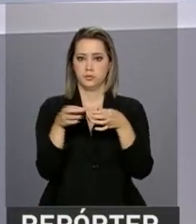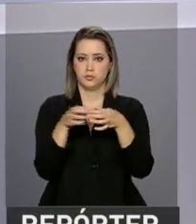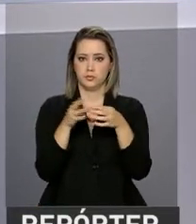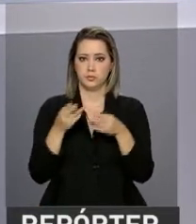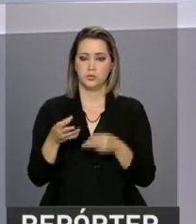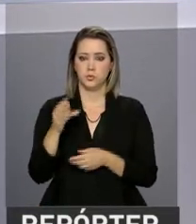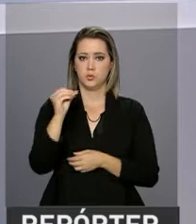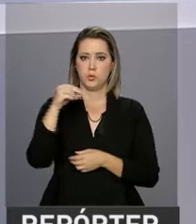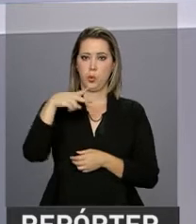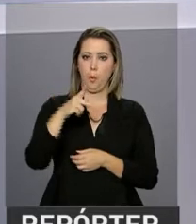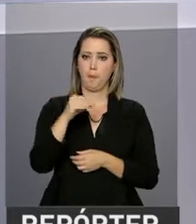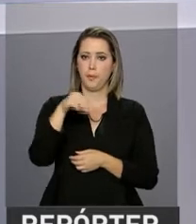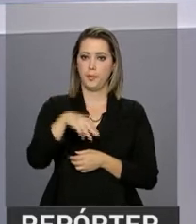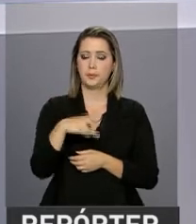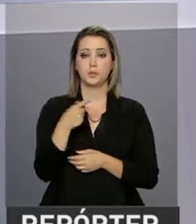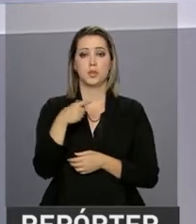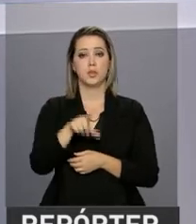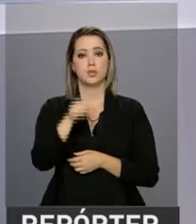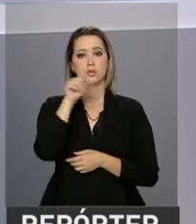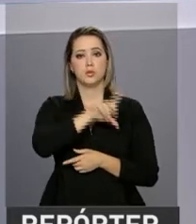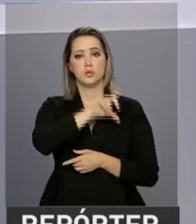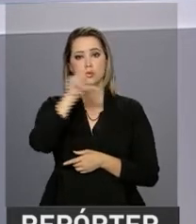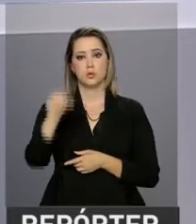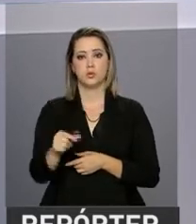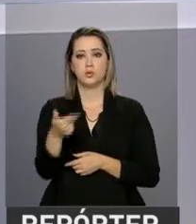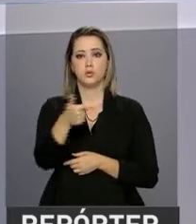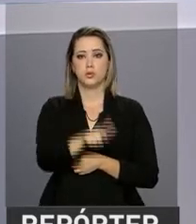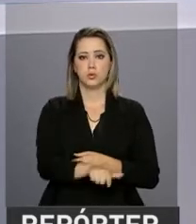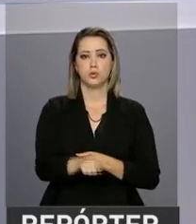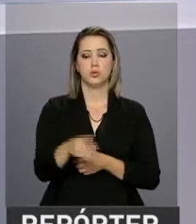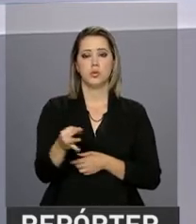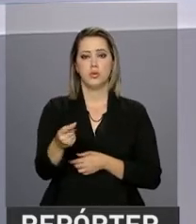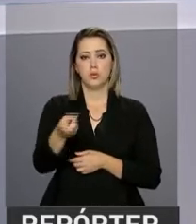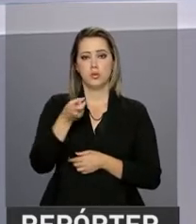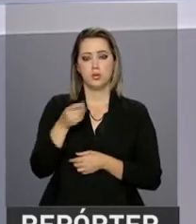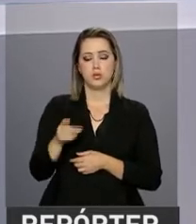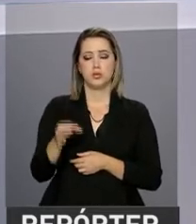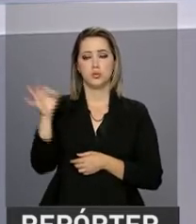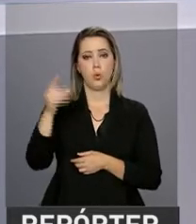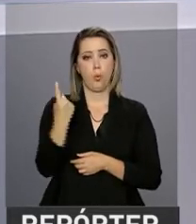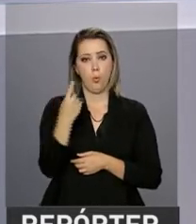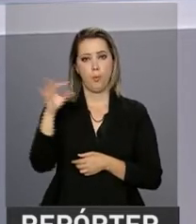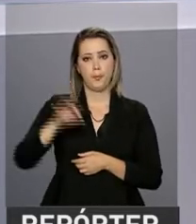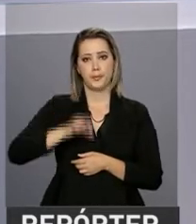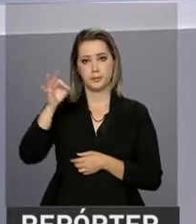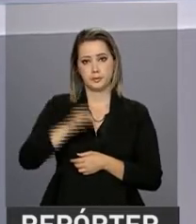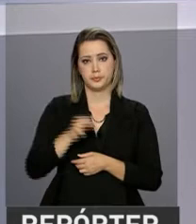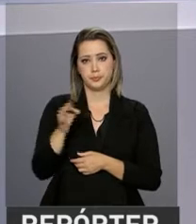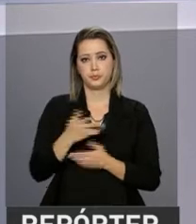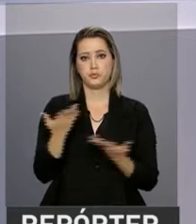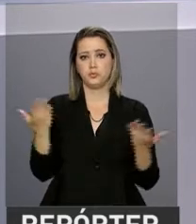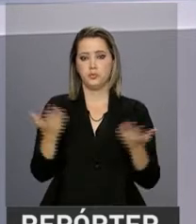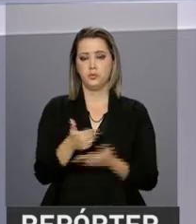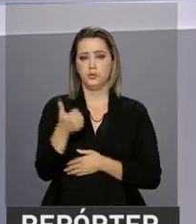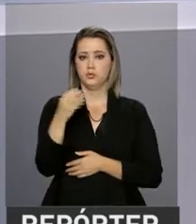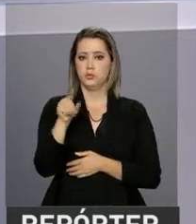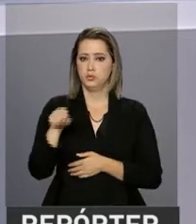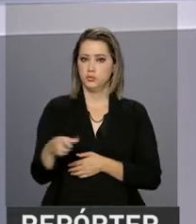Política Monetária, o Copom, que decidiu reduzir novamente a taxa de juros em um ponto percentual, passando para